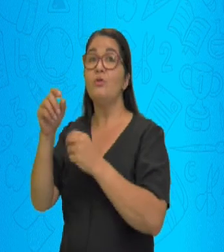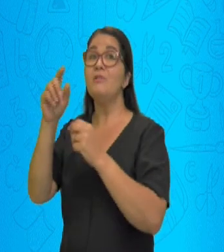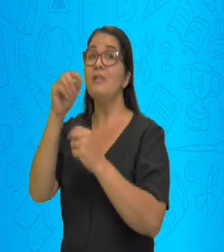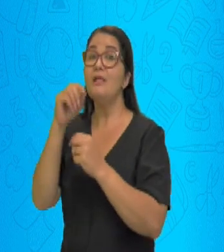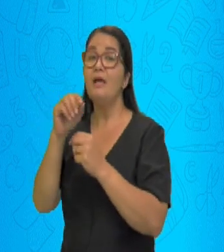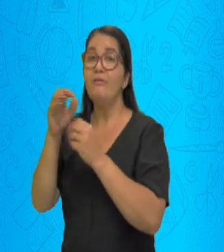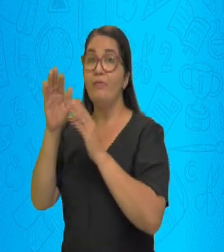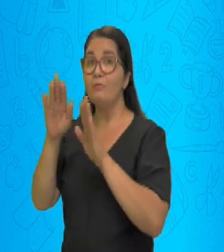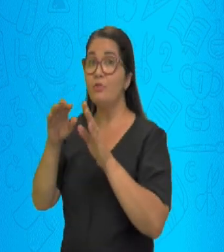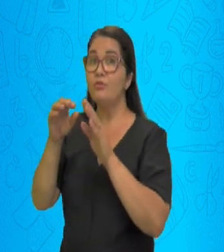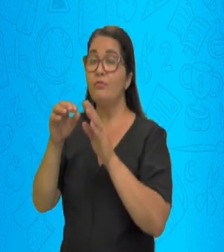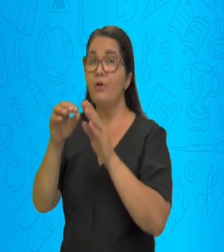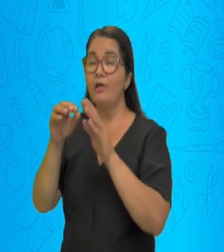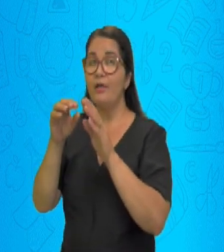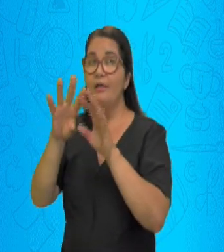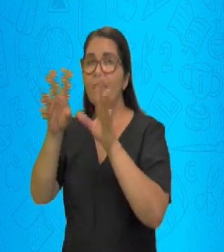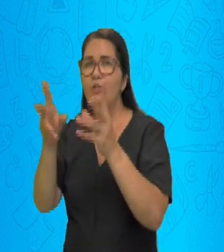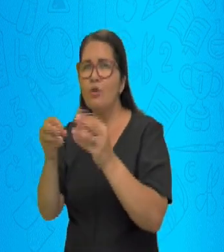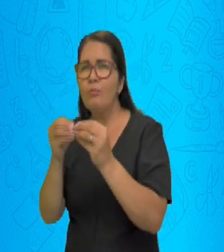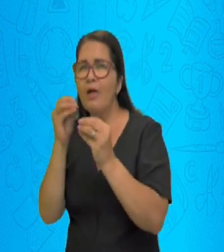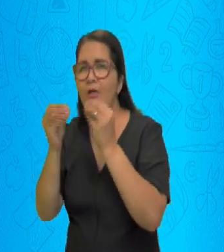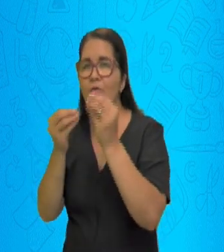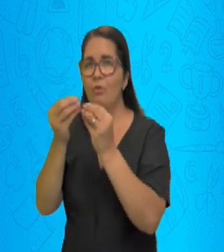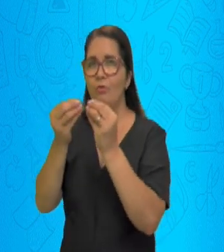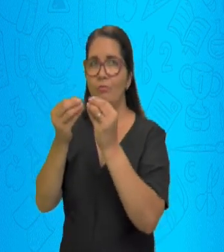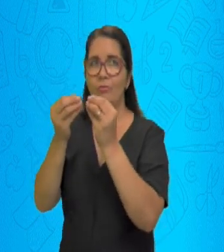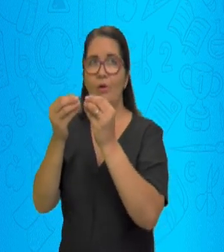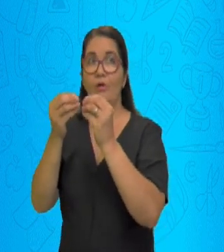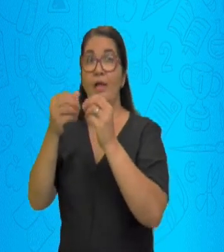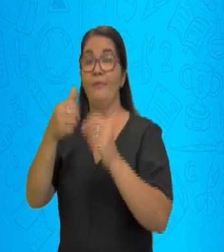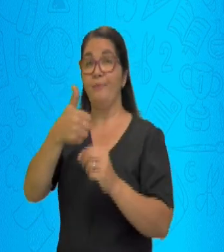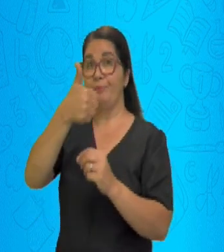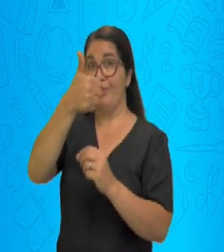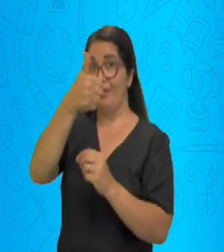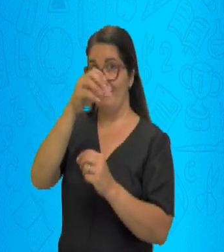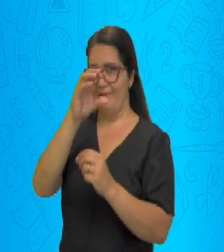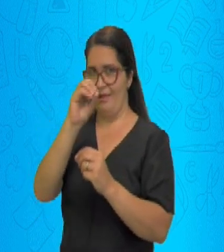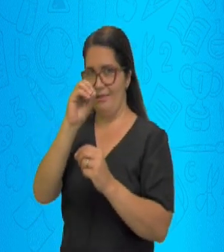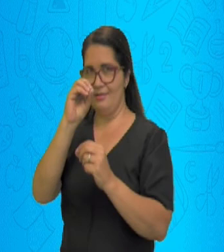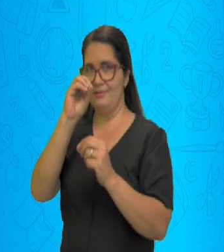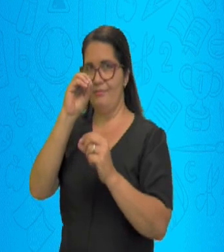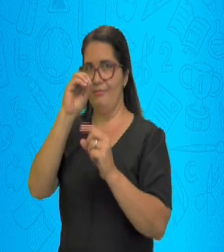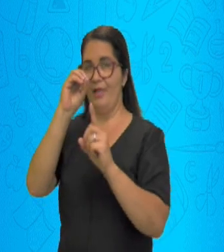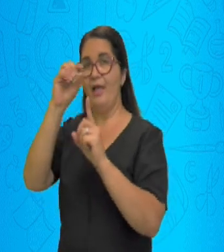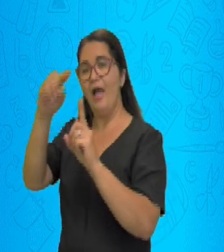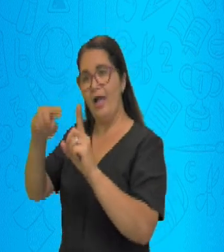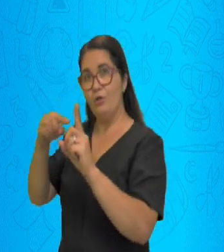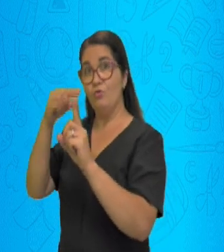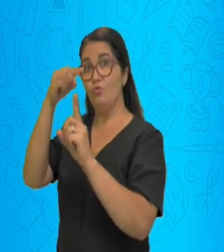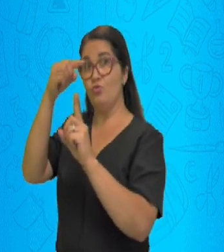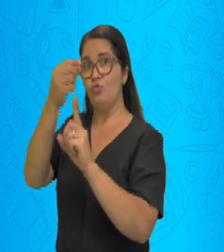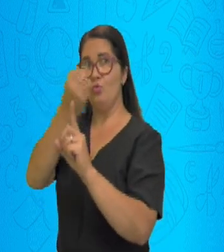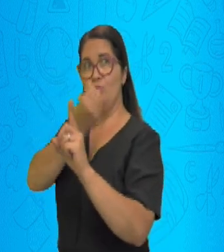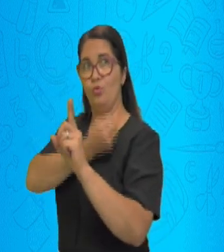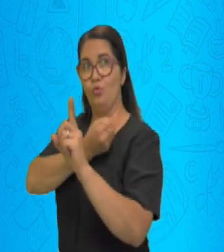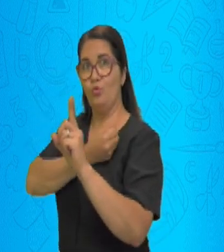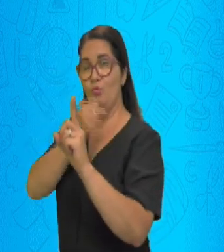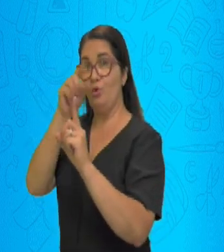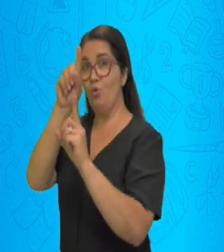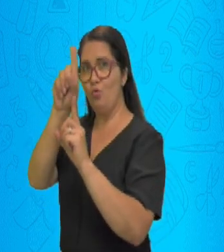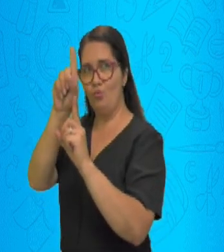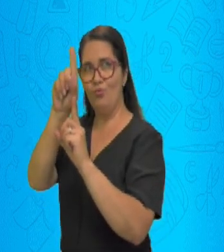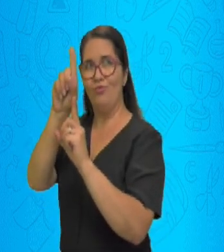dezena para a dezena para somar. Agora, fazemos toda a soma da dezena. 1 mais